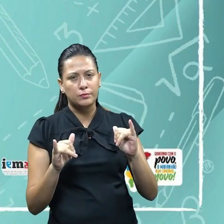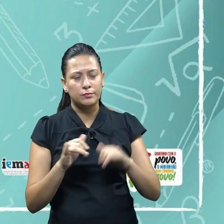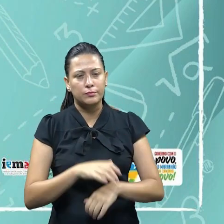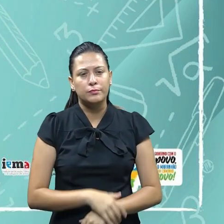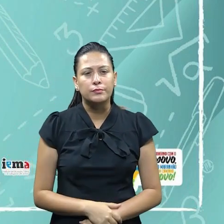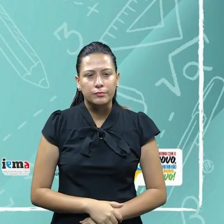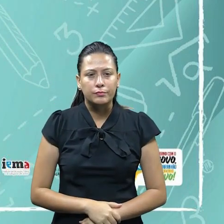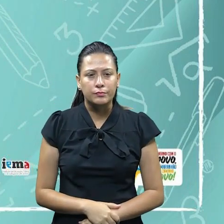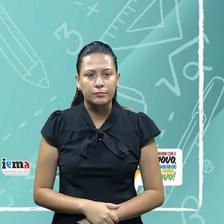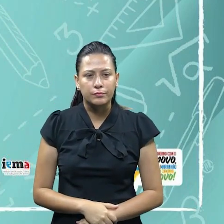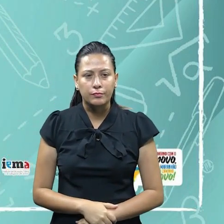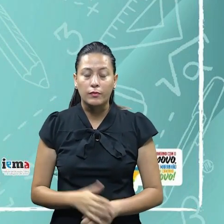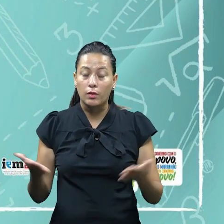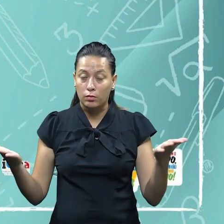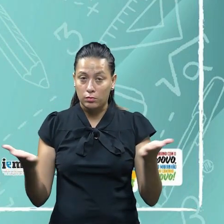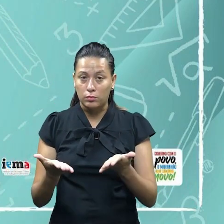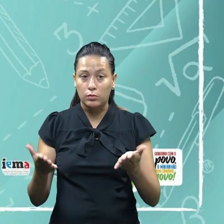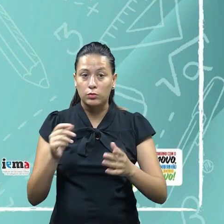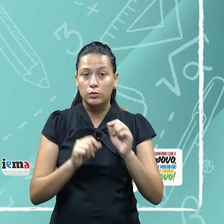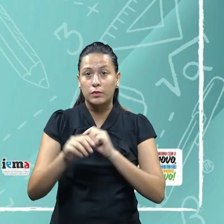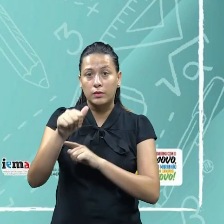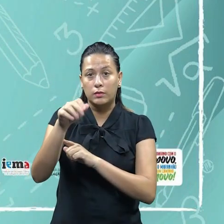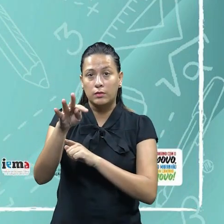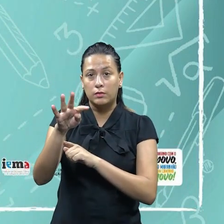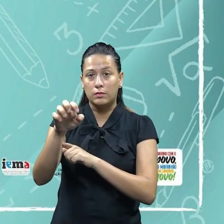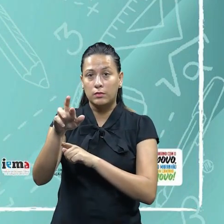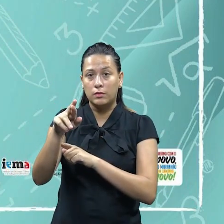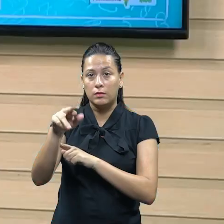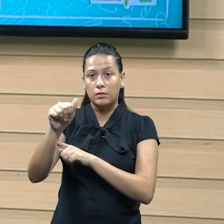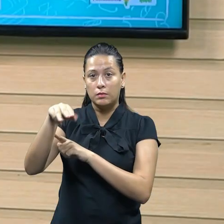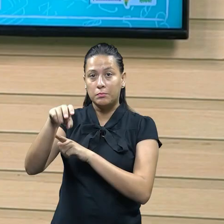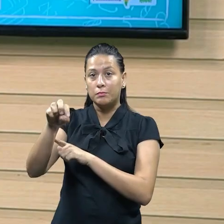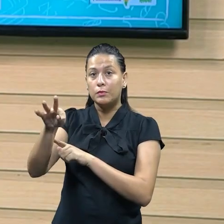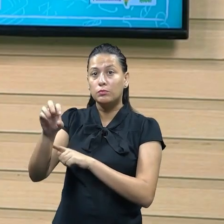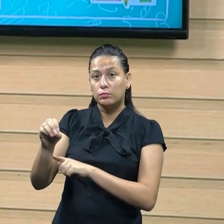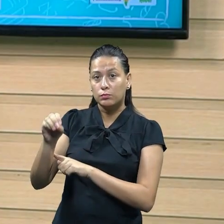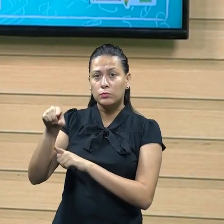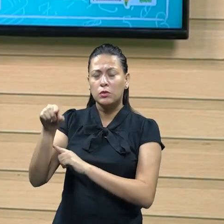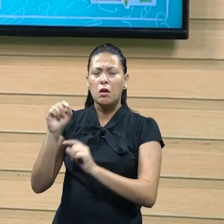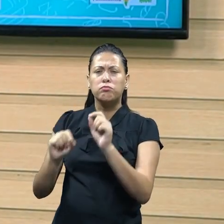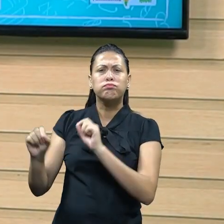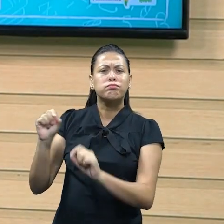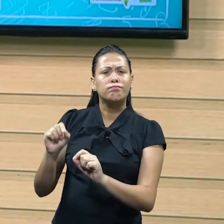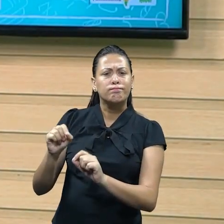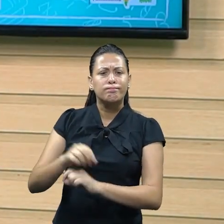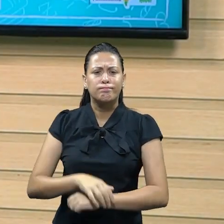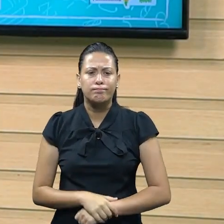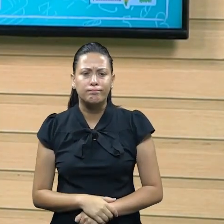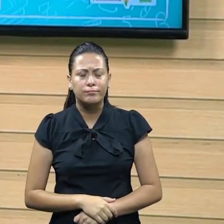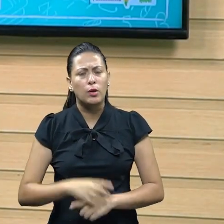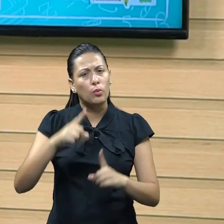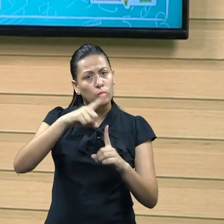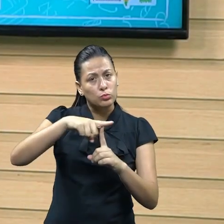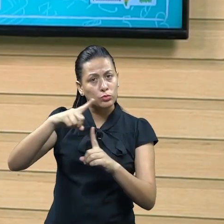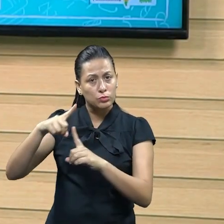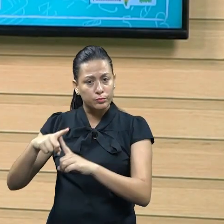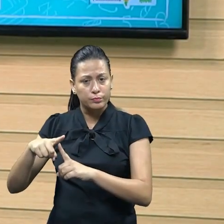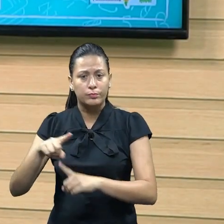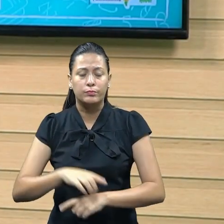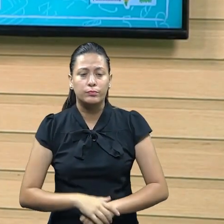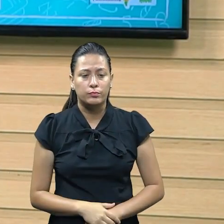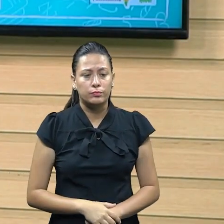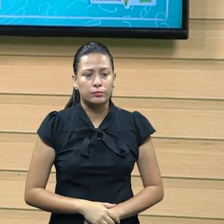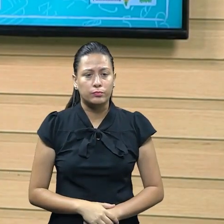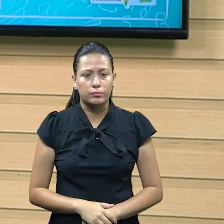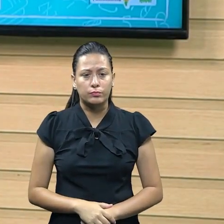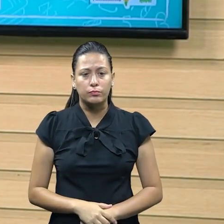gente vai aprender sobre aterramento. O que é o aterramento, os tipos de aterramento.